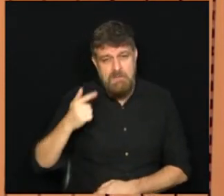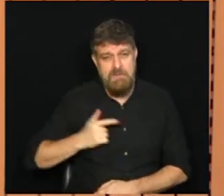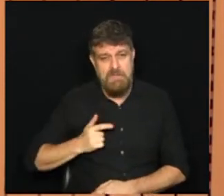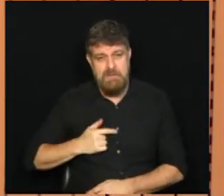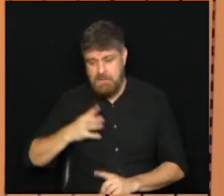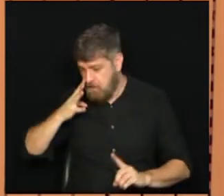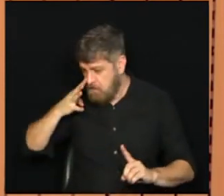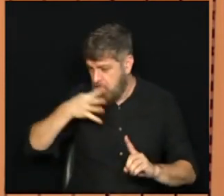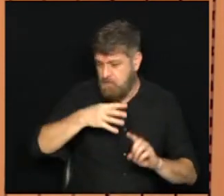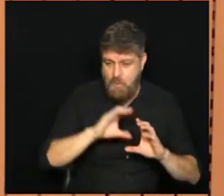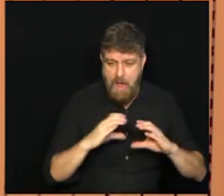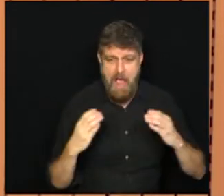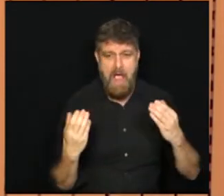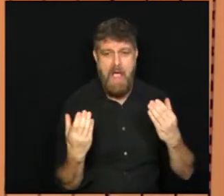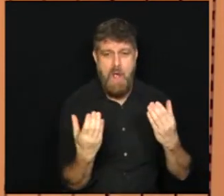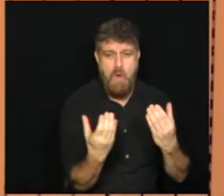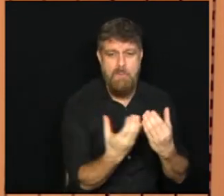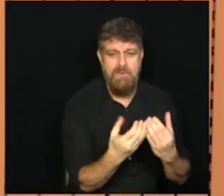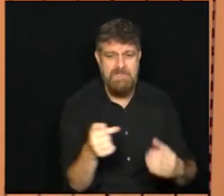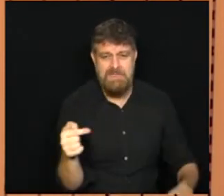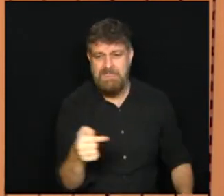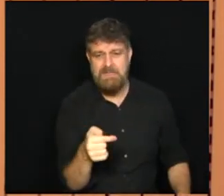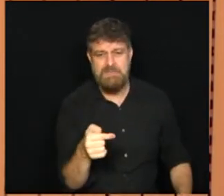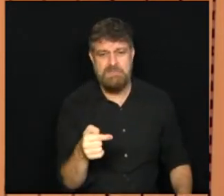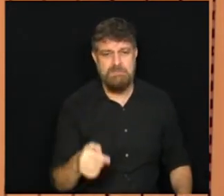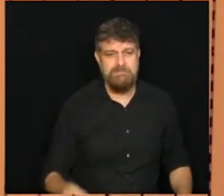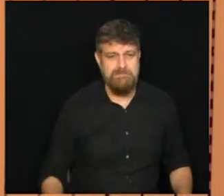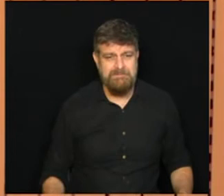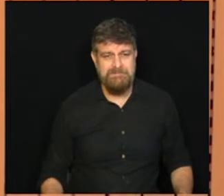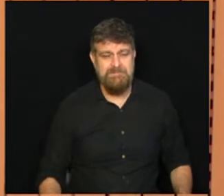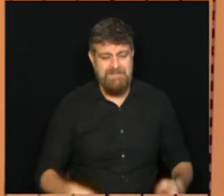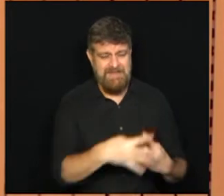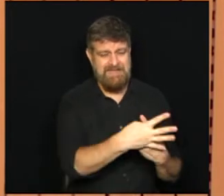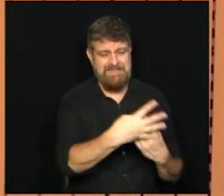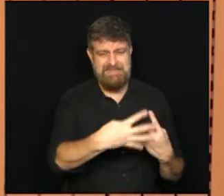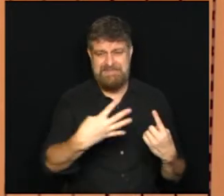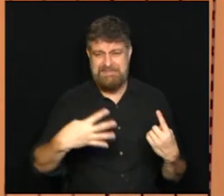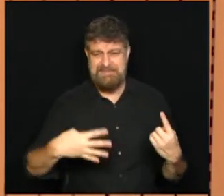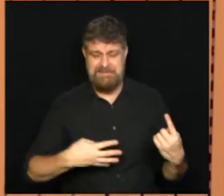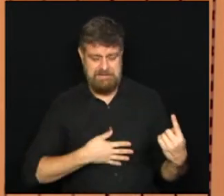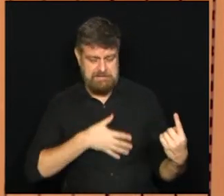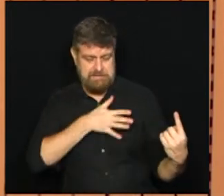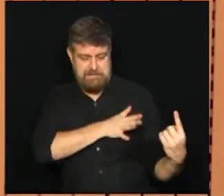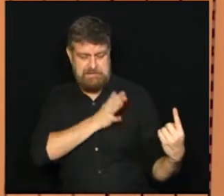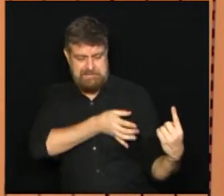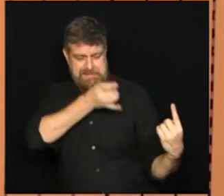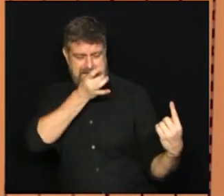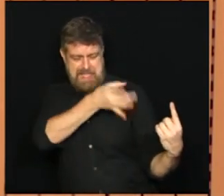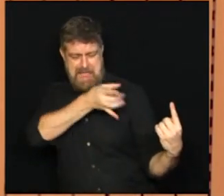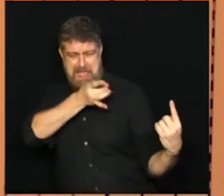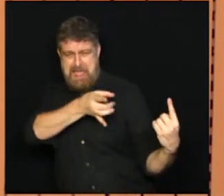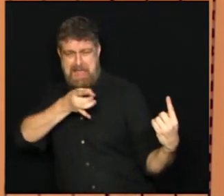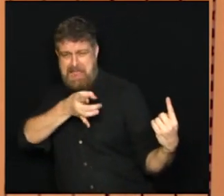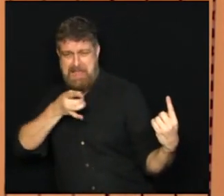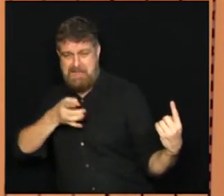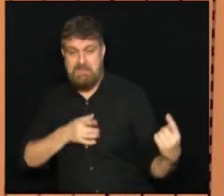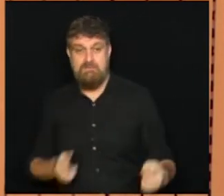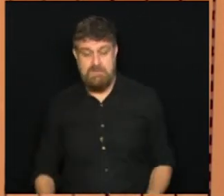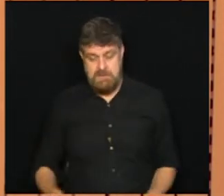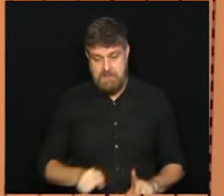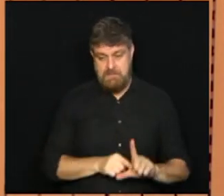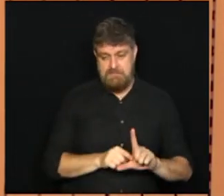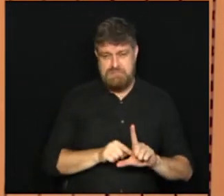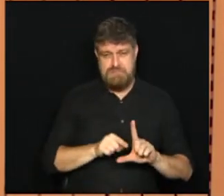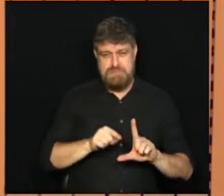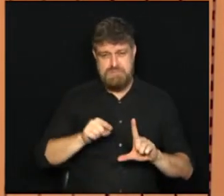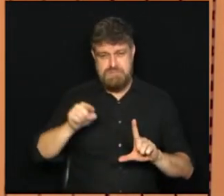à comunidade, né? Ataques, a gente está vendo a LGBTfobia crescente, inclusive quando a gente fala de